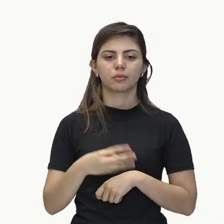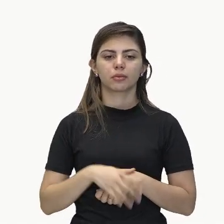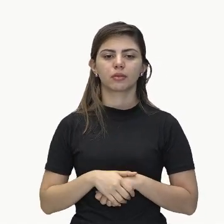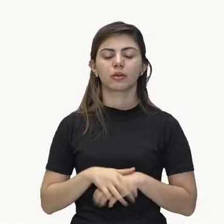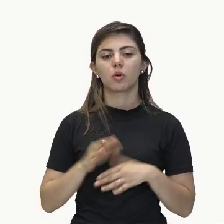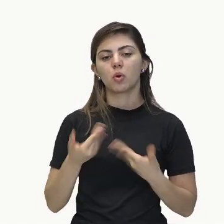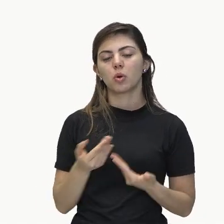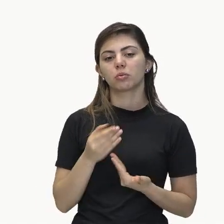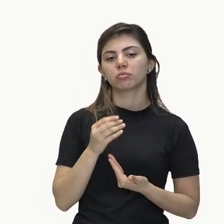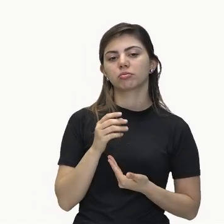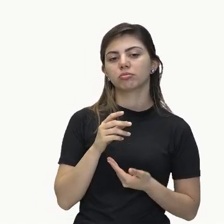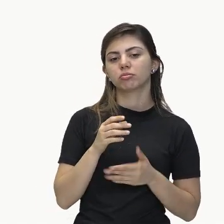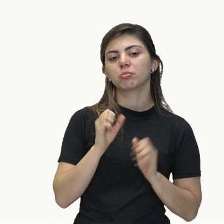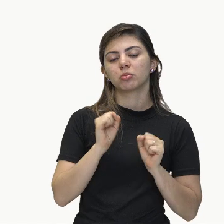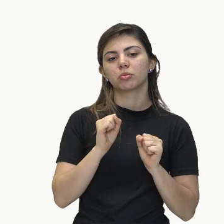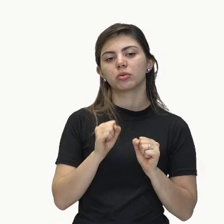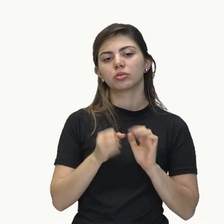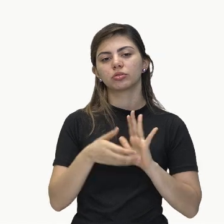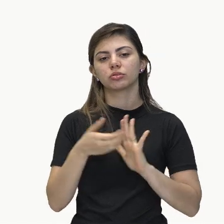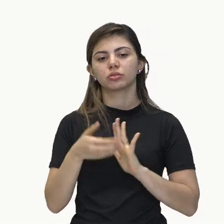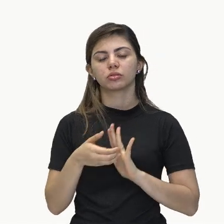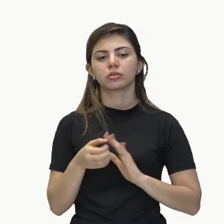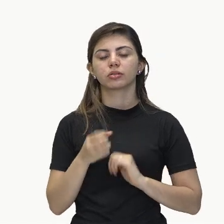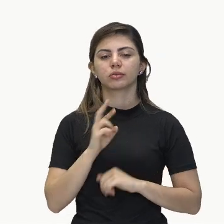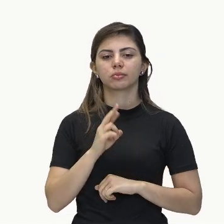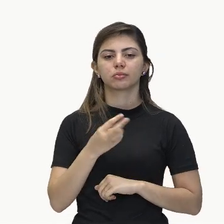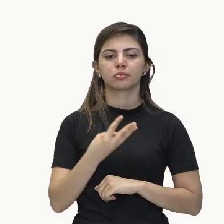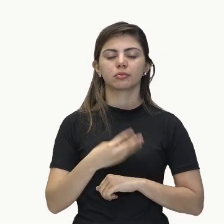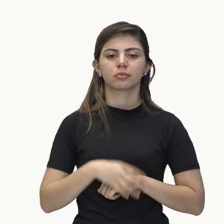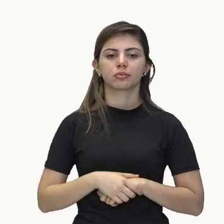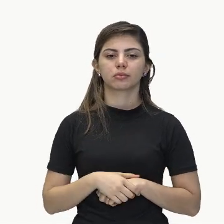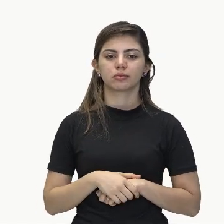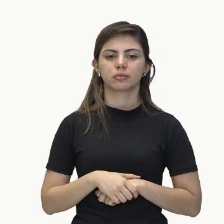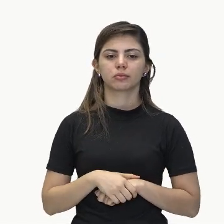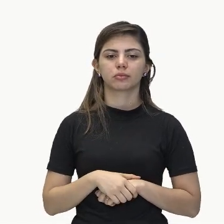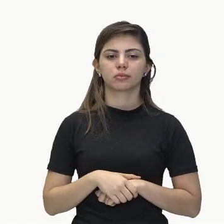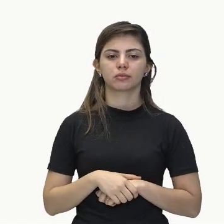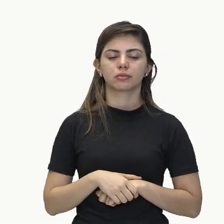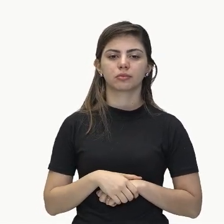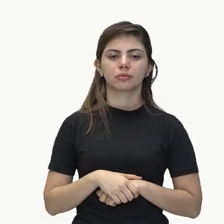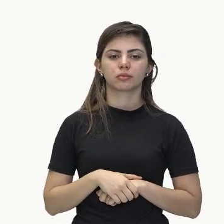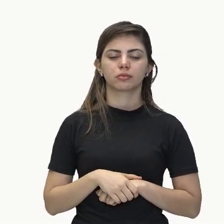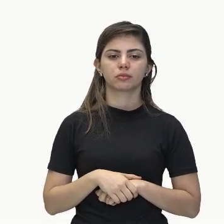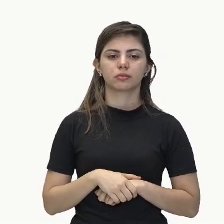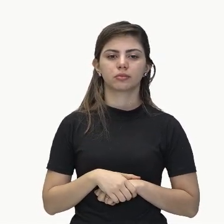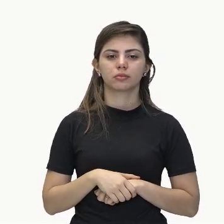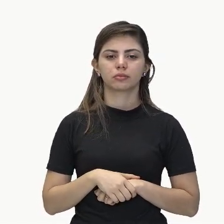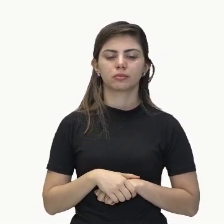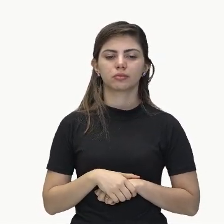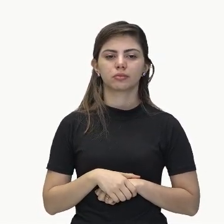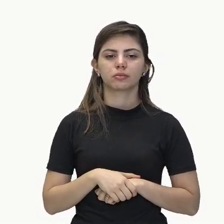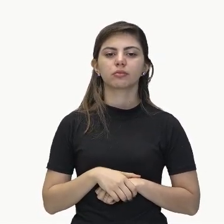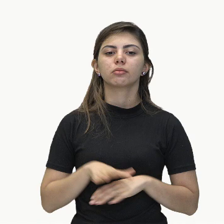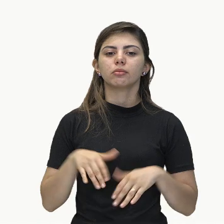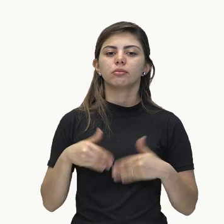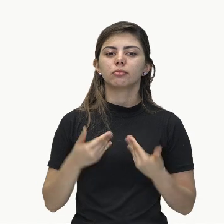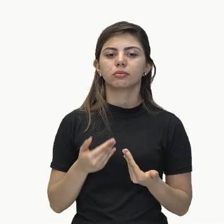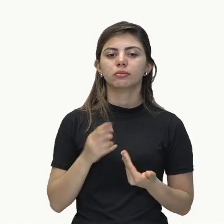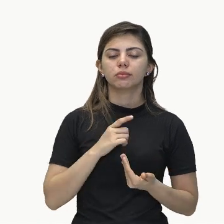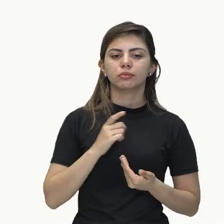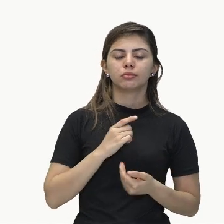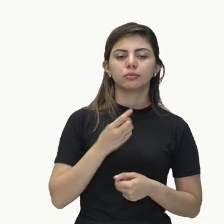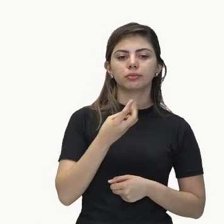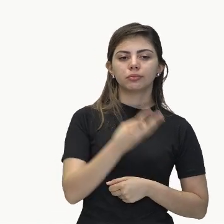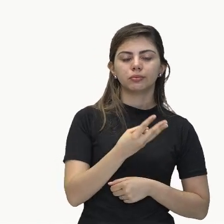cortar aqui e vai dar 3 do mesmo jeito. Tá? E aí, o meu 3 que está positivo, eu